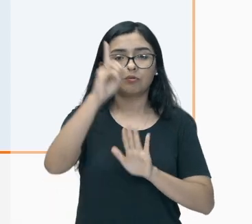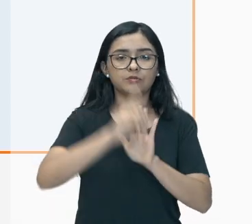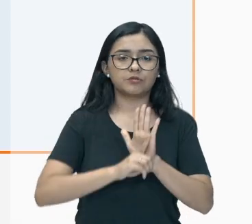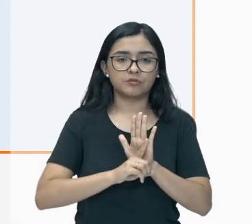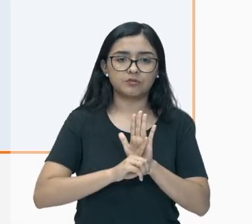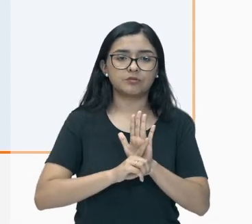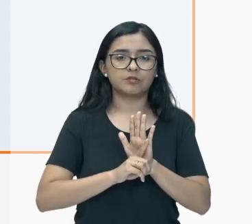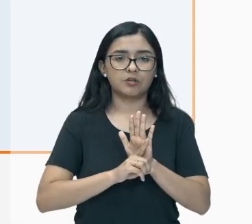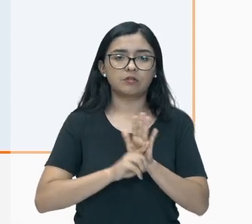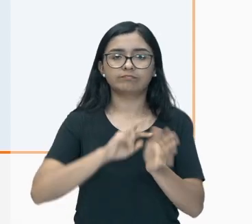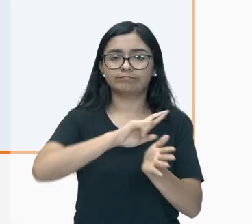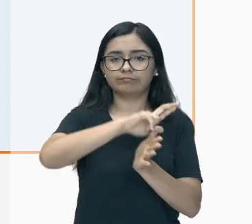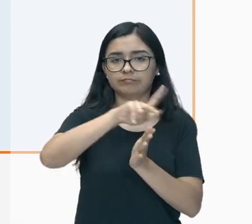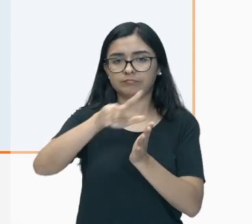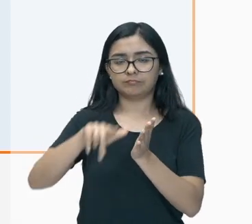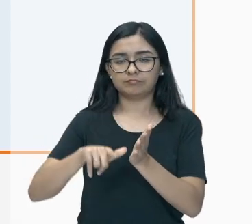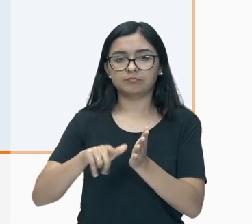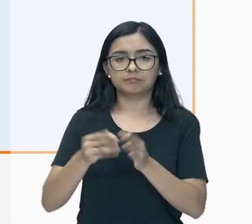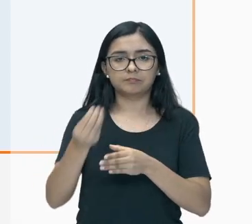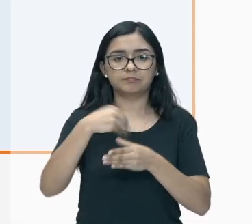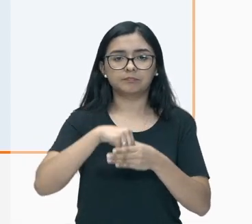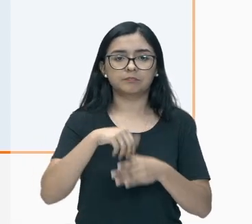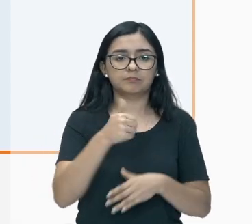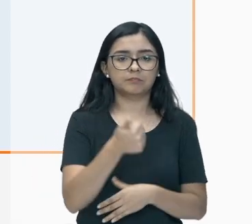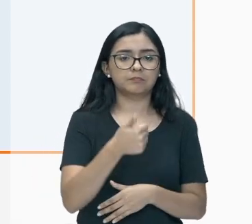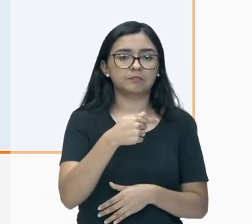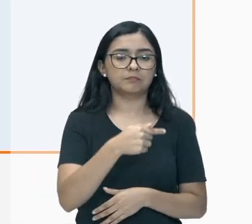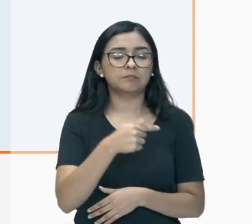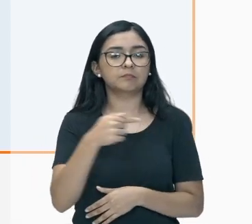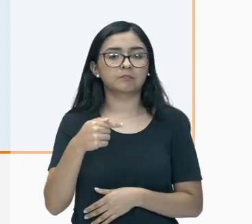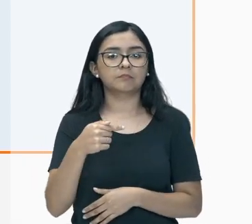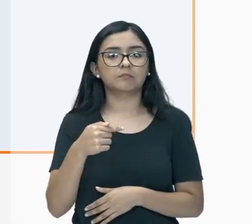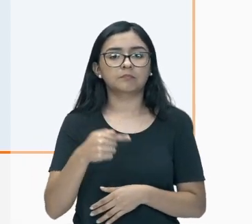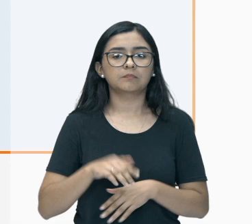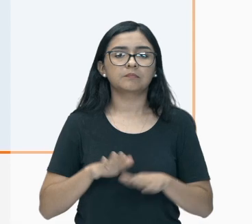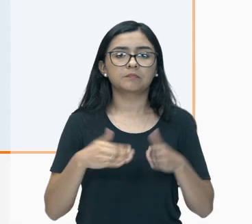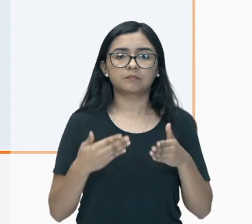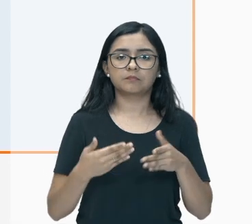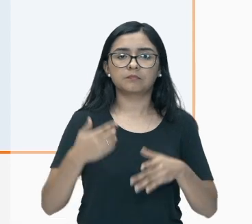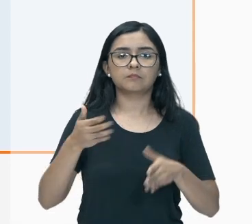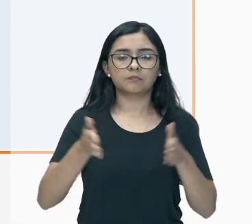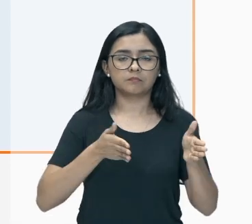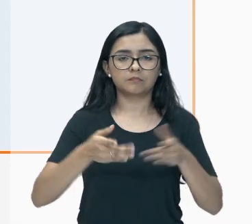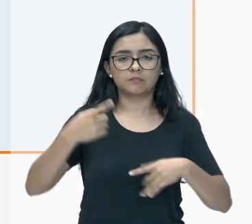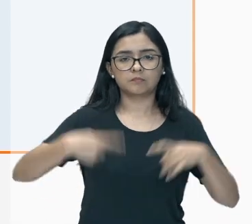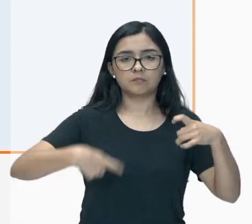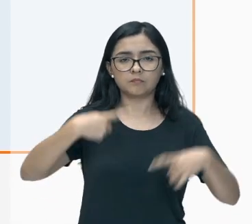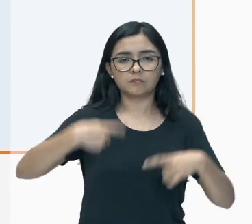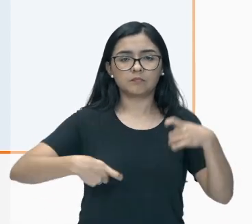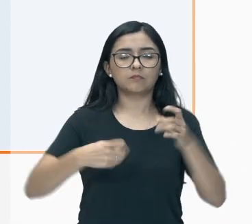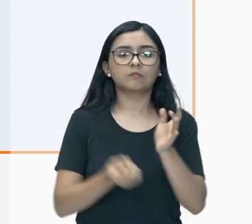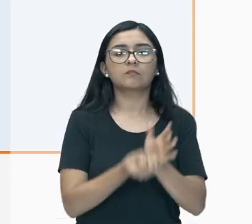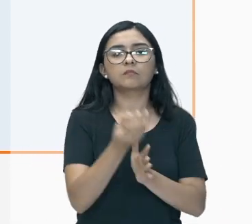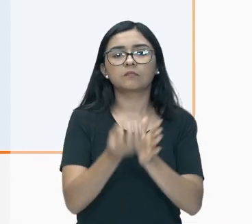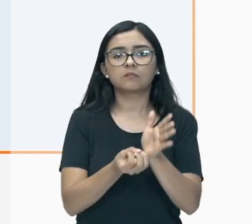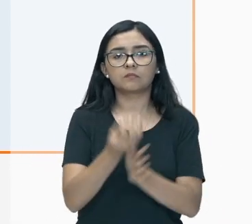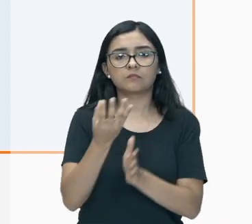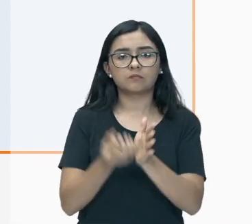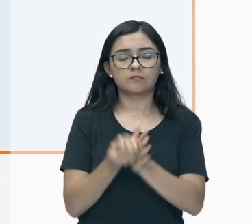outras liberdades. Em 1777, durante a luta da independência, foram criados